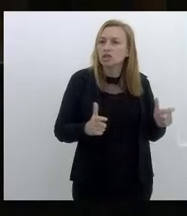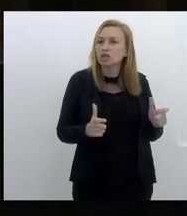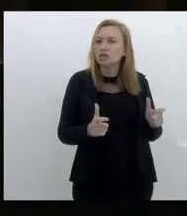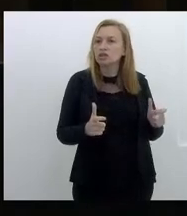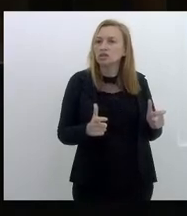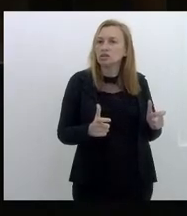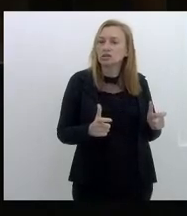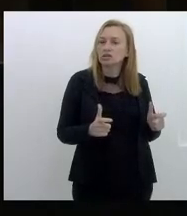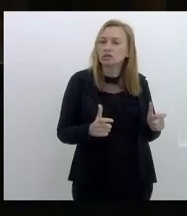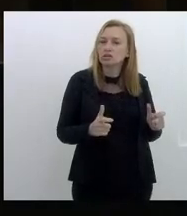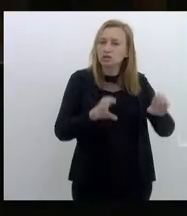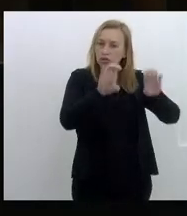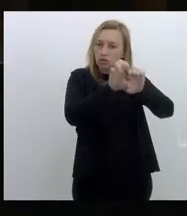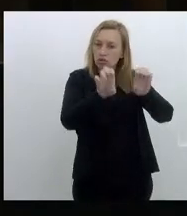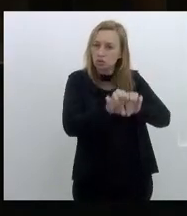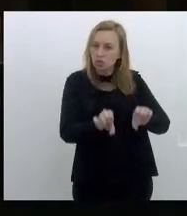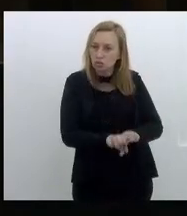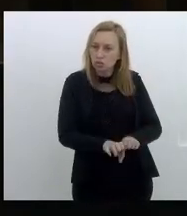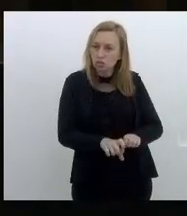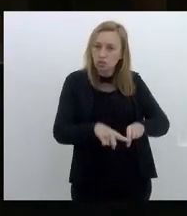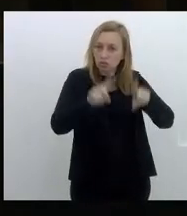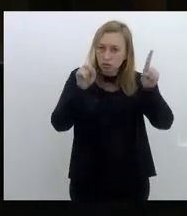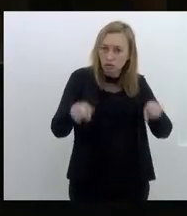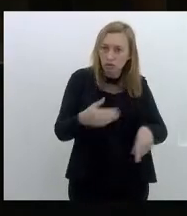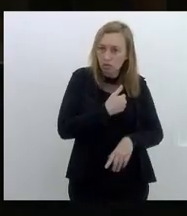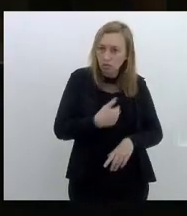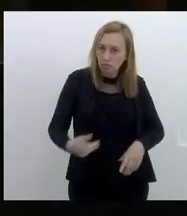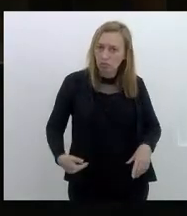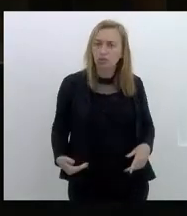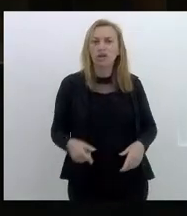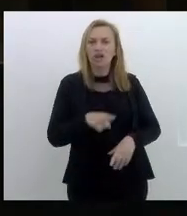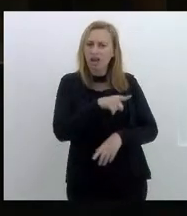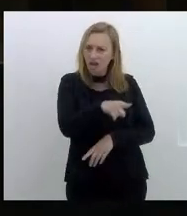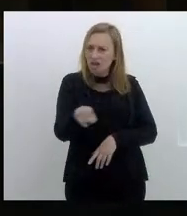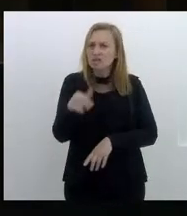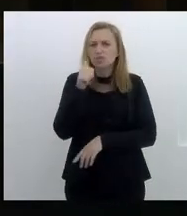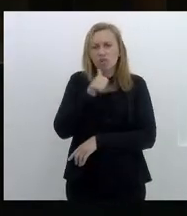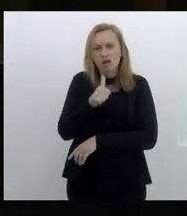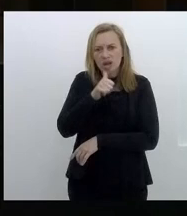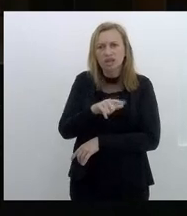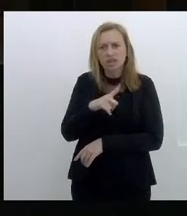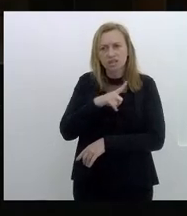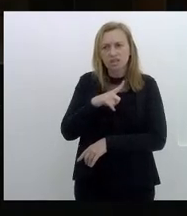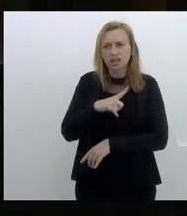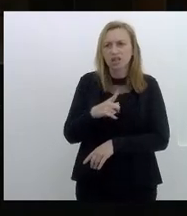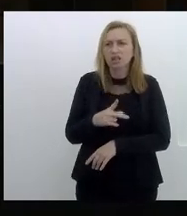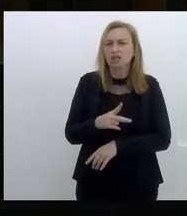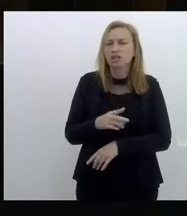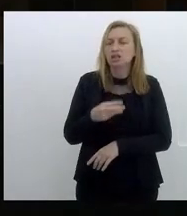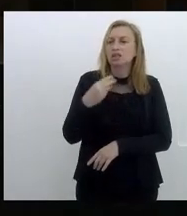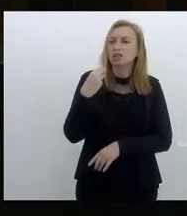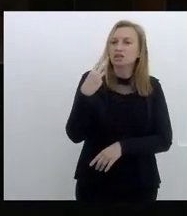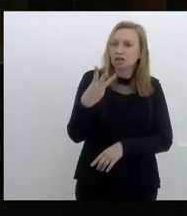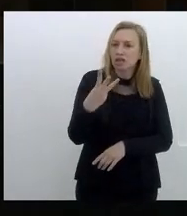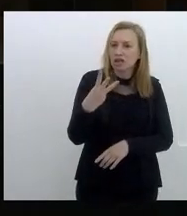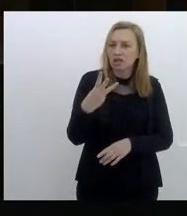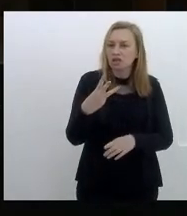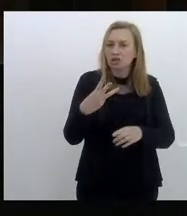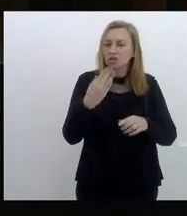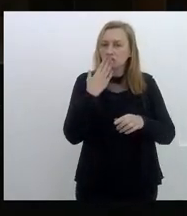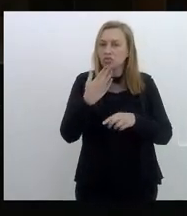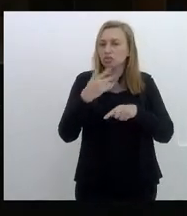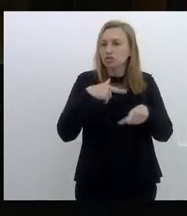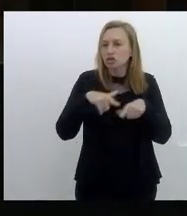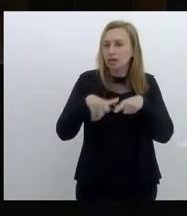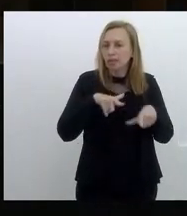na grande estrutura do funcionalismo público essas mesmas mulheres que têm duplas triplas jornadas de